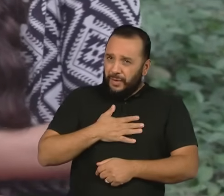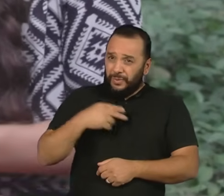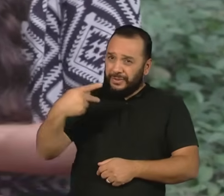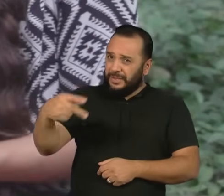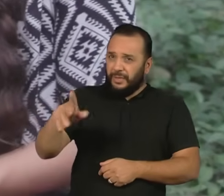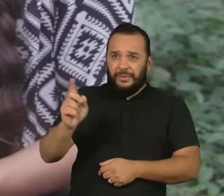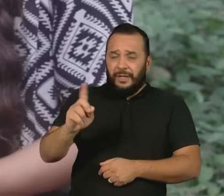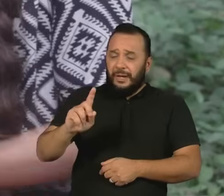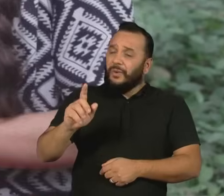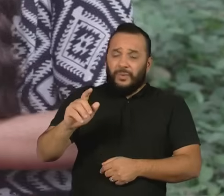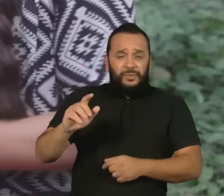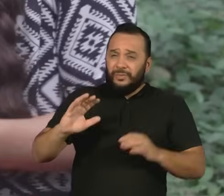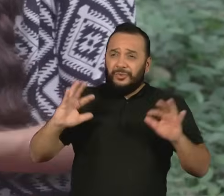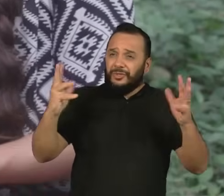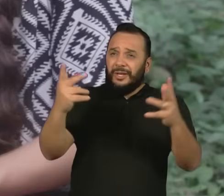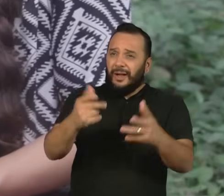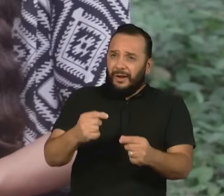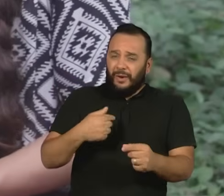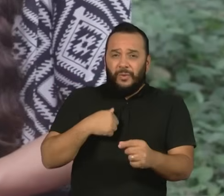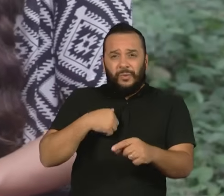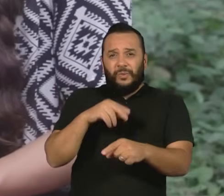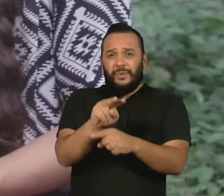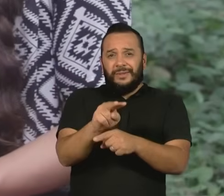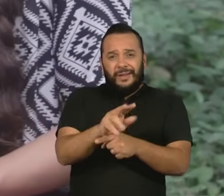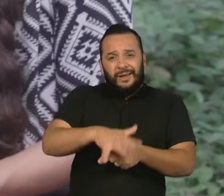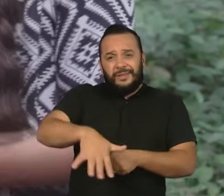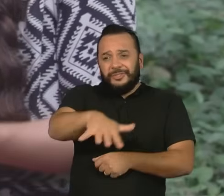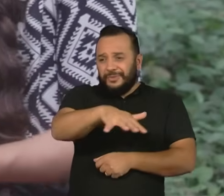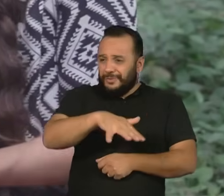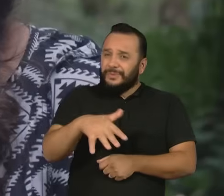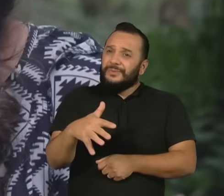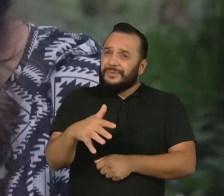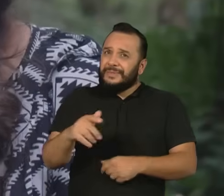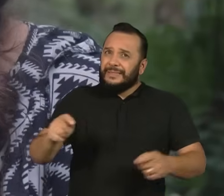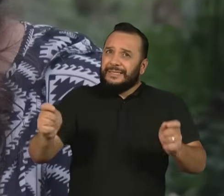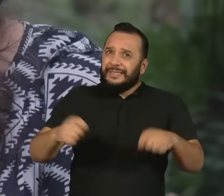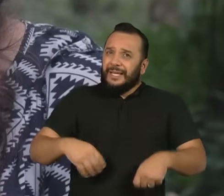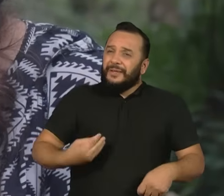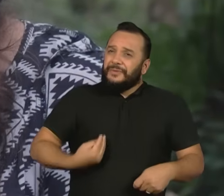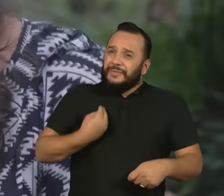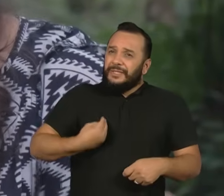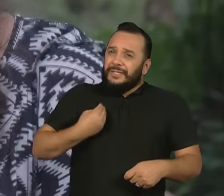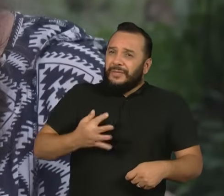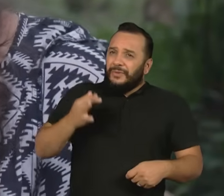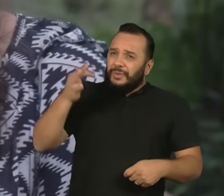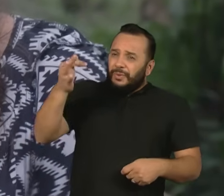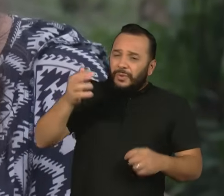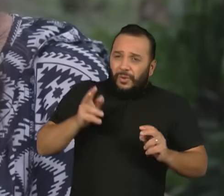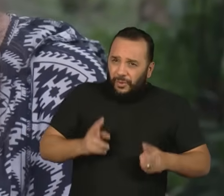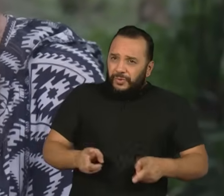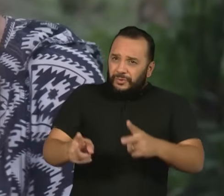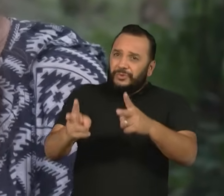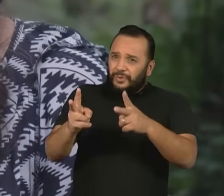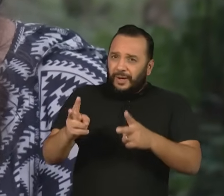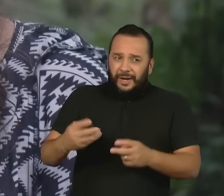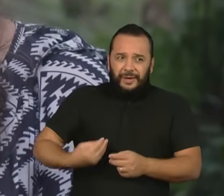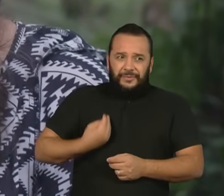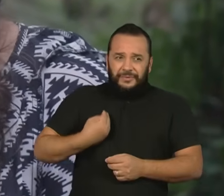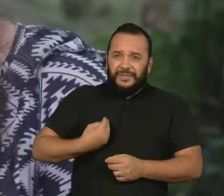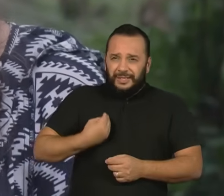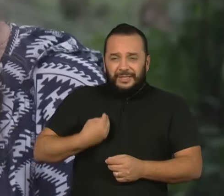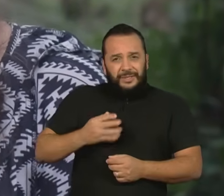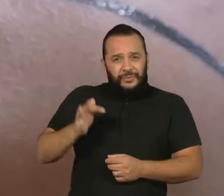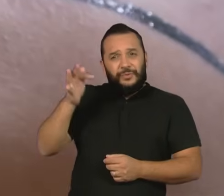a terra mesmo, que precisa cuidar disso, é entender que é a possibilidade de vida, né, de continuar essa vida